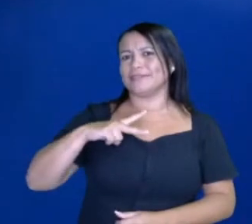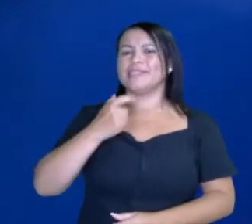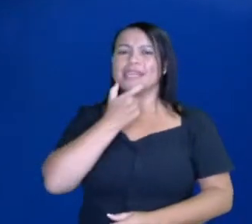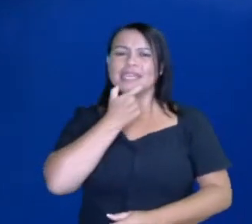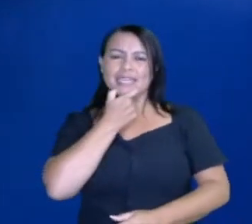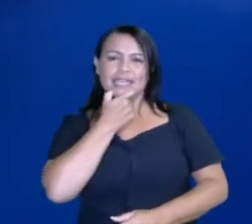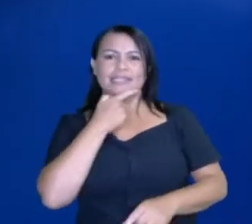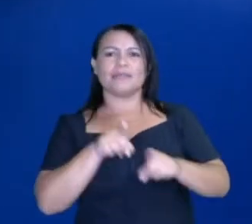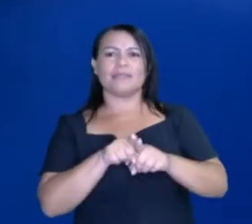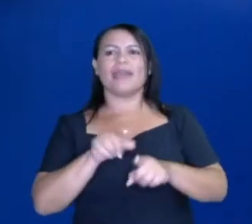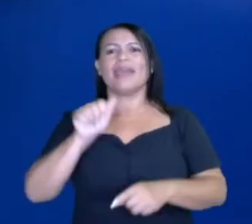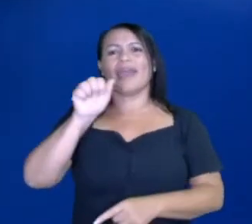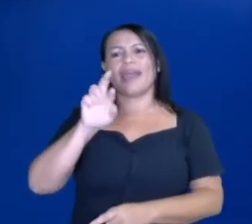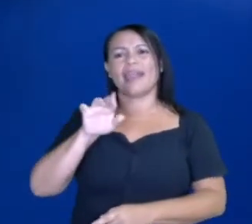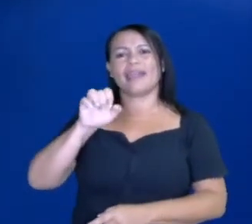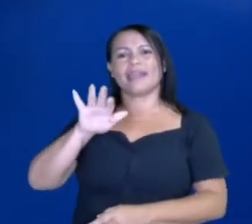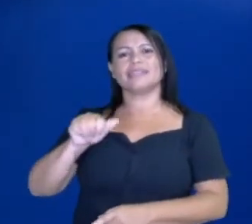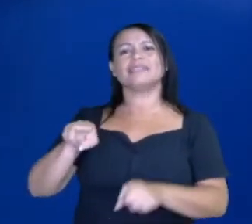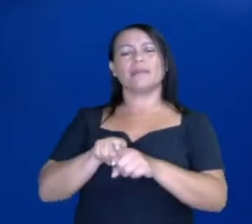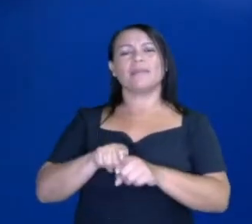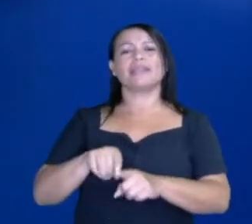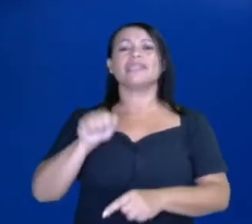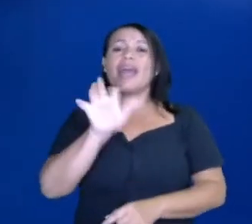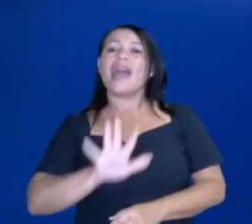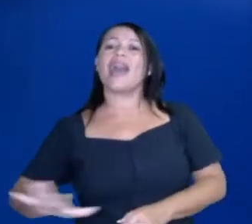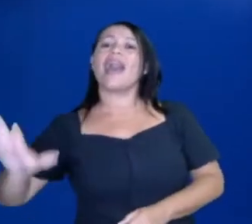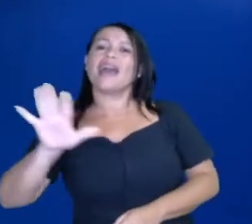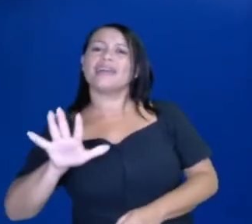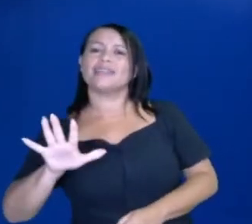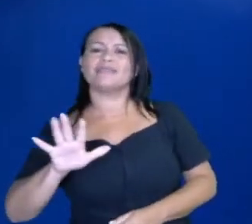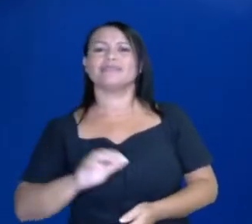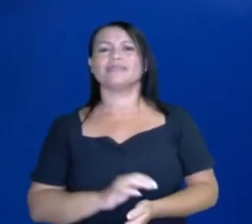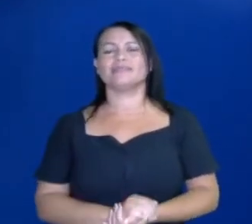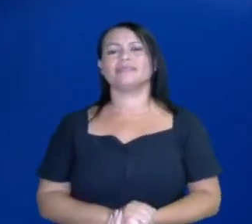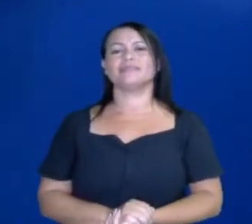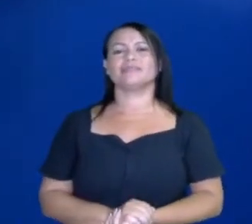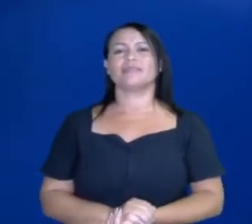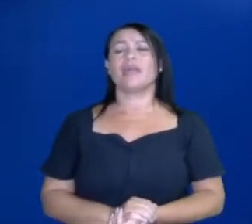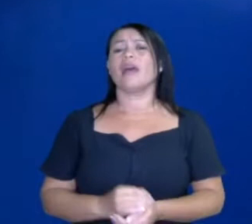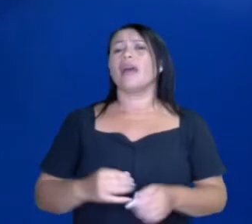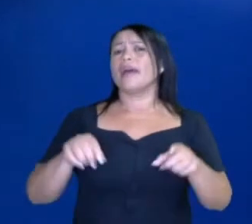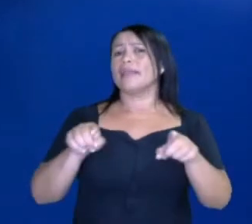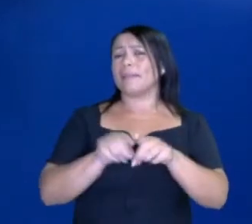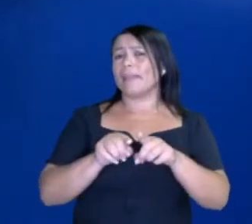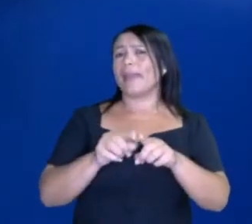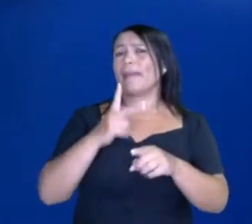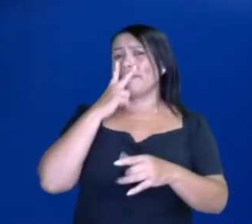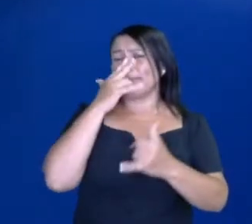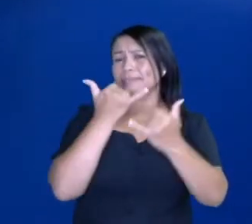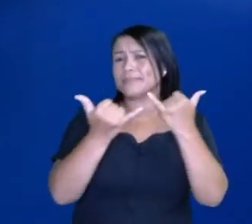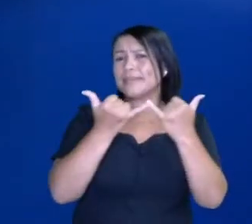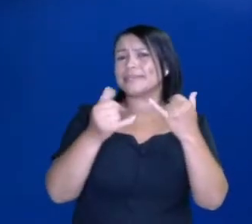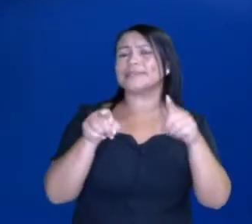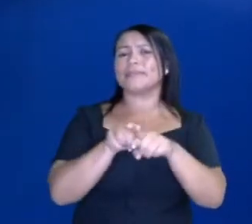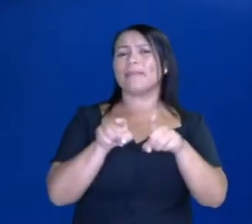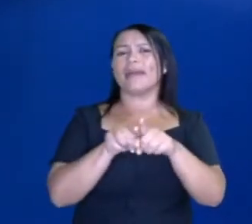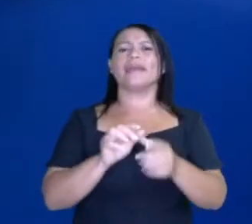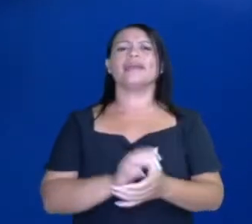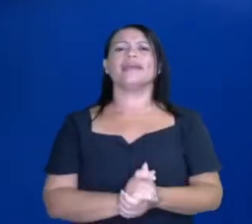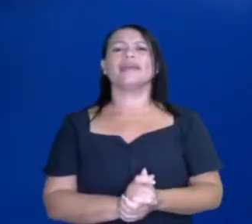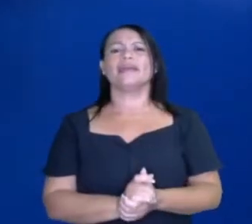que quer dizer área. General, que quer dizer geral. Bastante parecidos. Temos